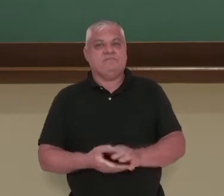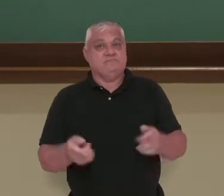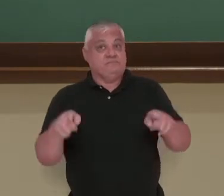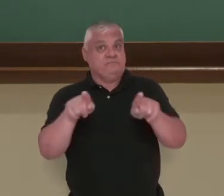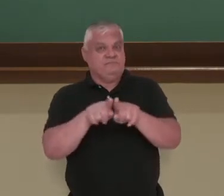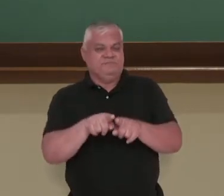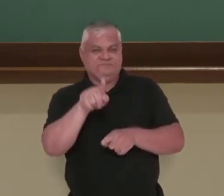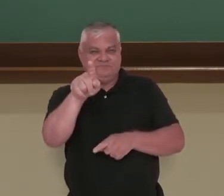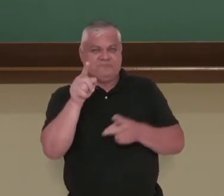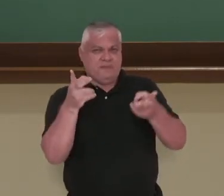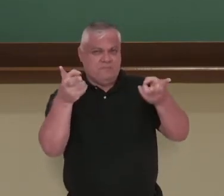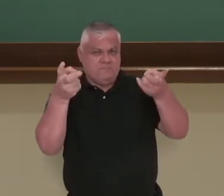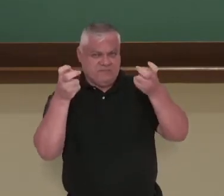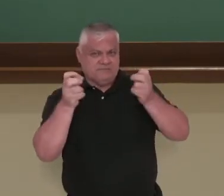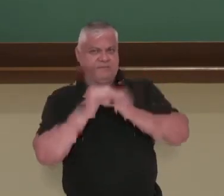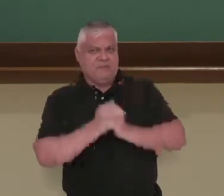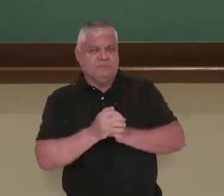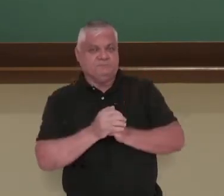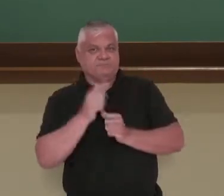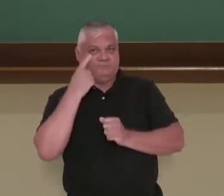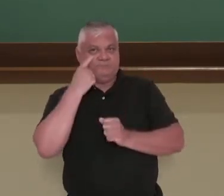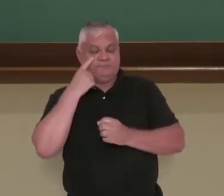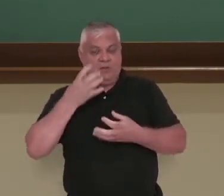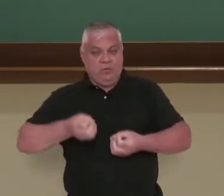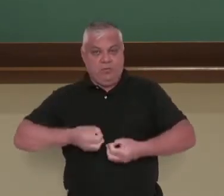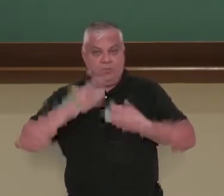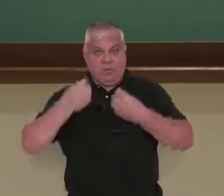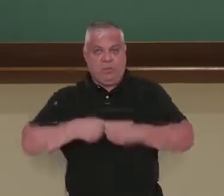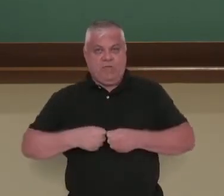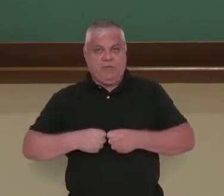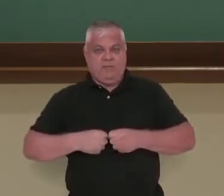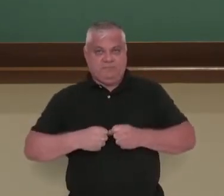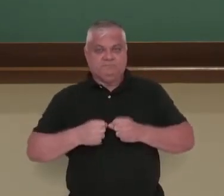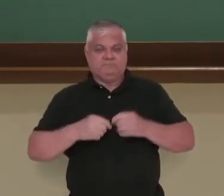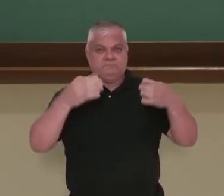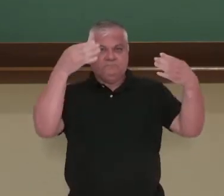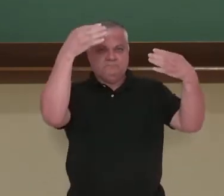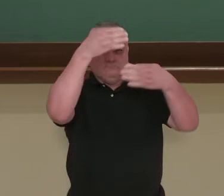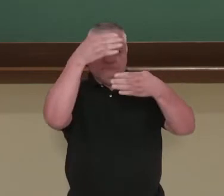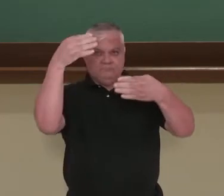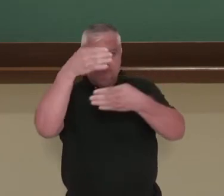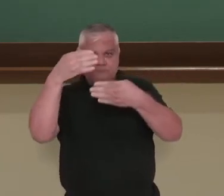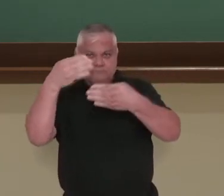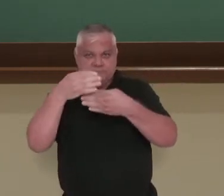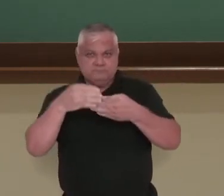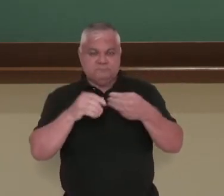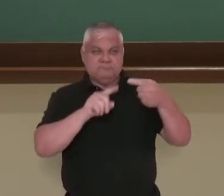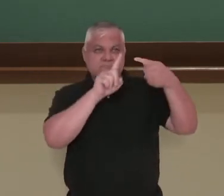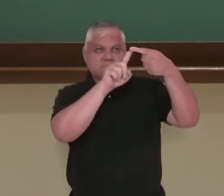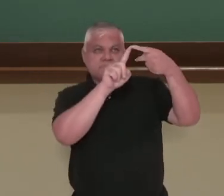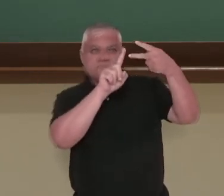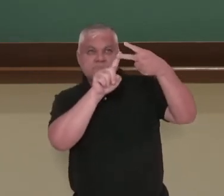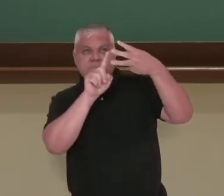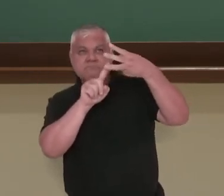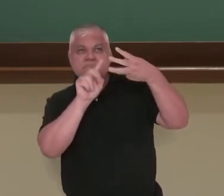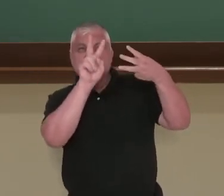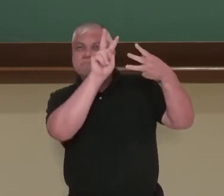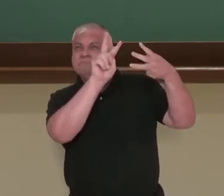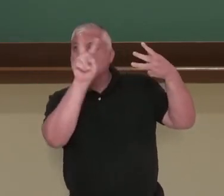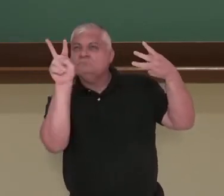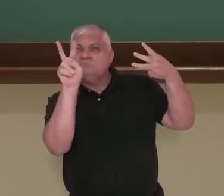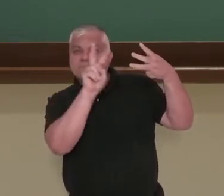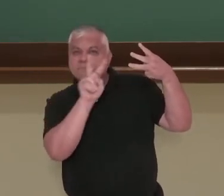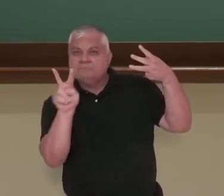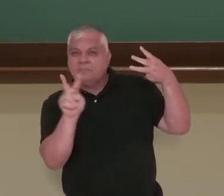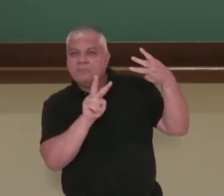Voltei. Você percebeu que eu deixei o poema todo para você reler, né, do Ferreira Goulart. Então você observou estas telas